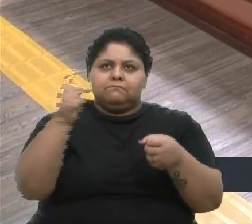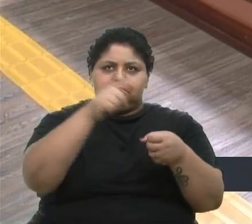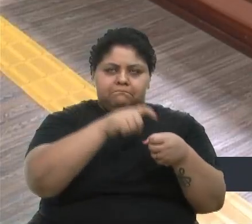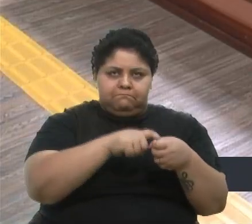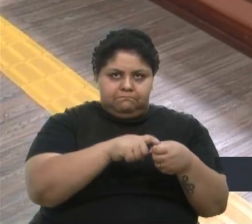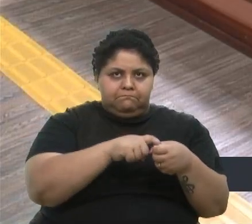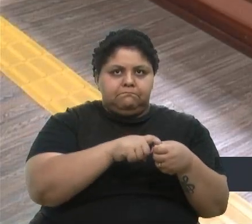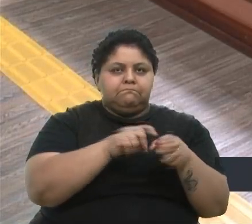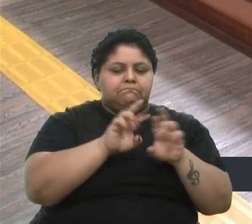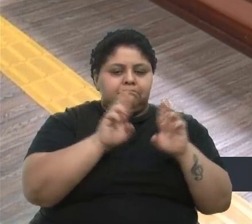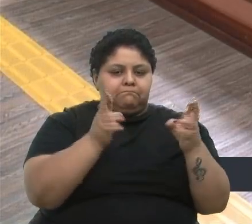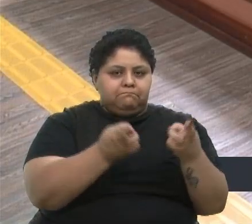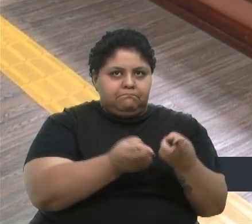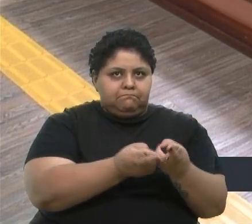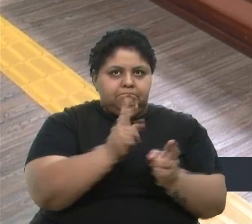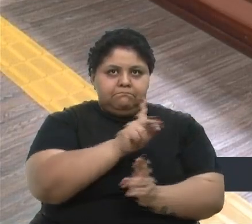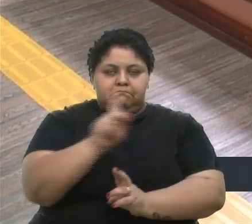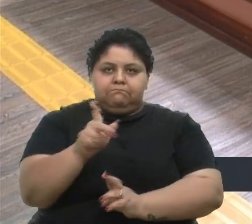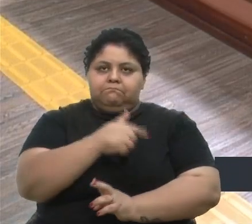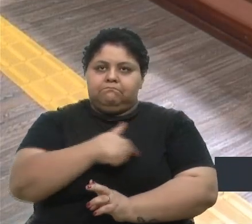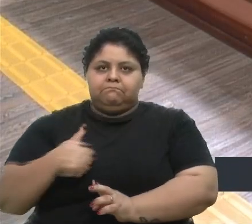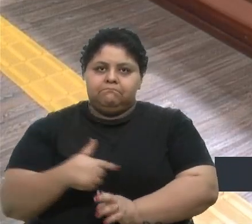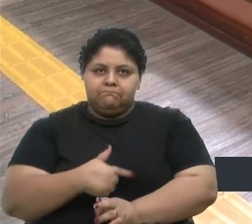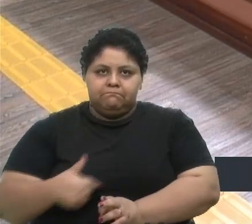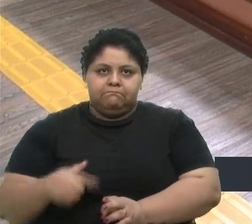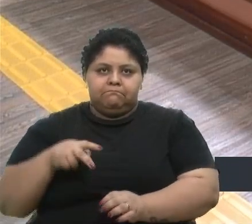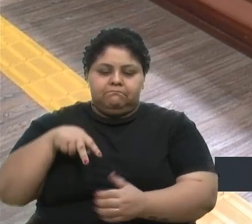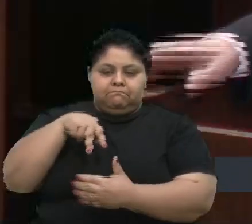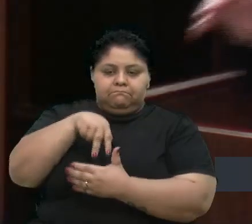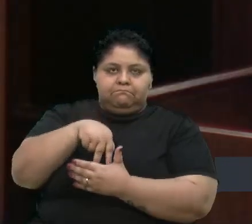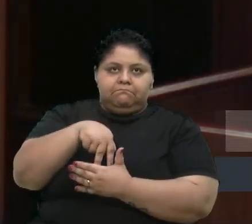Com grande expediente, professor Zanquim, na tribuna.